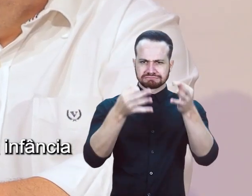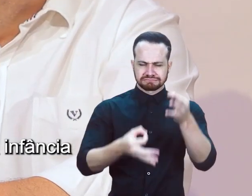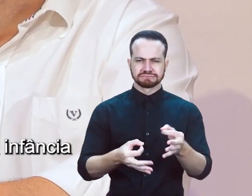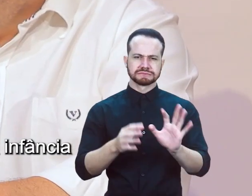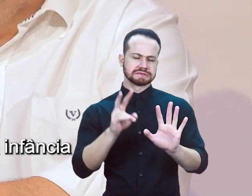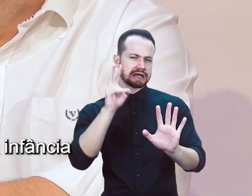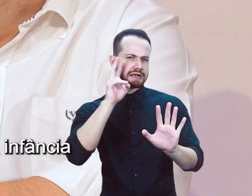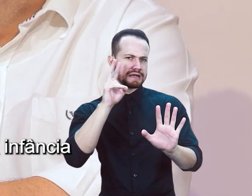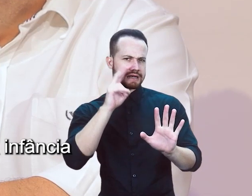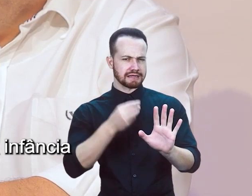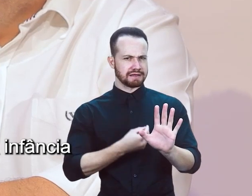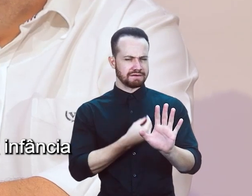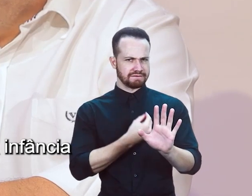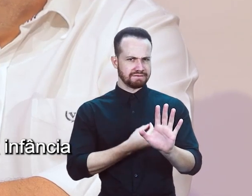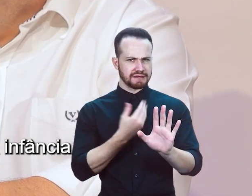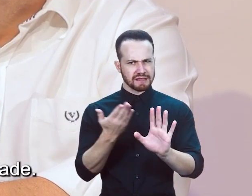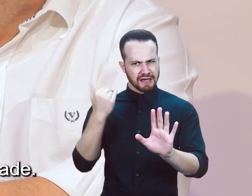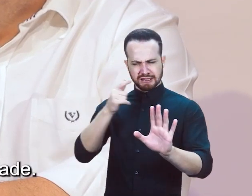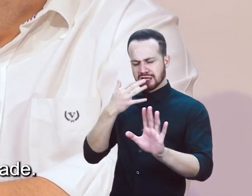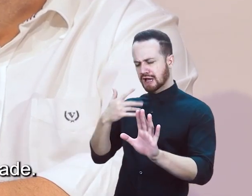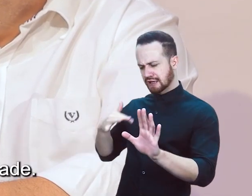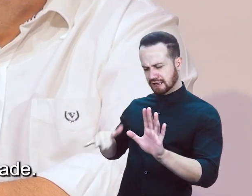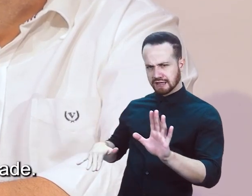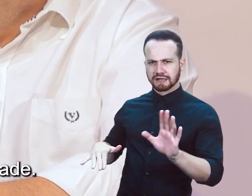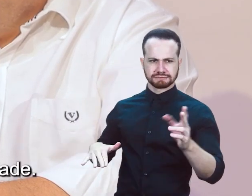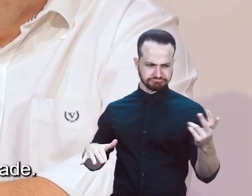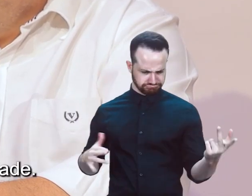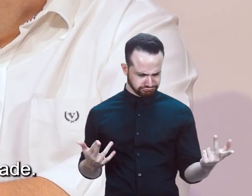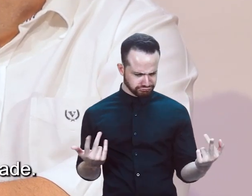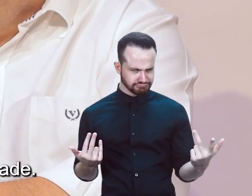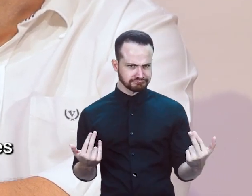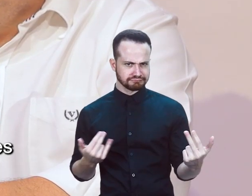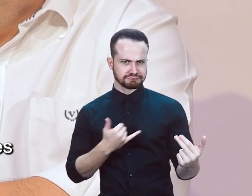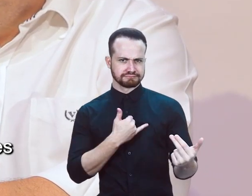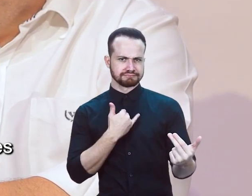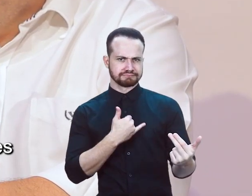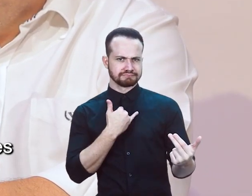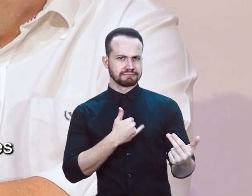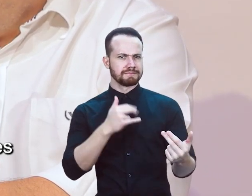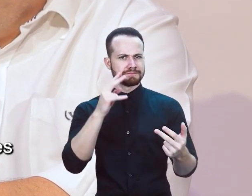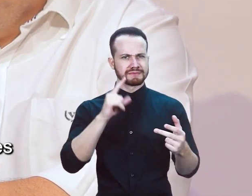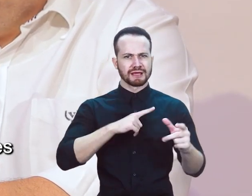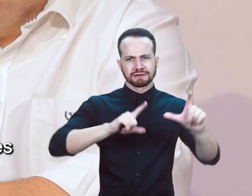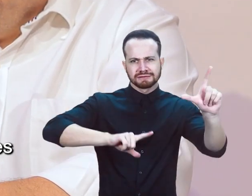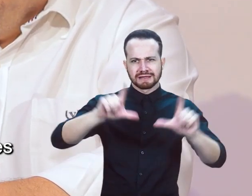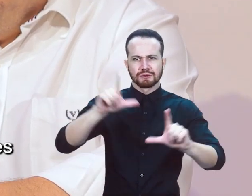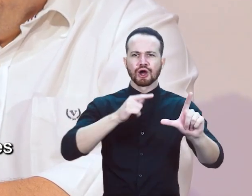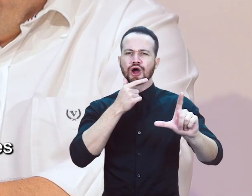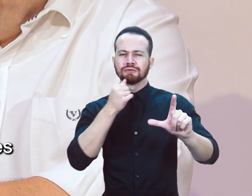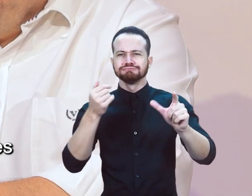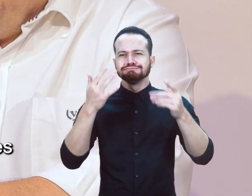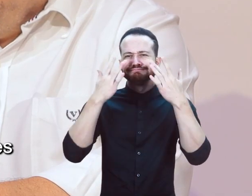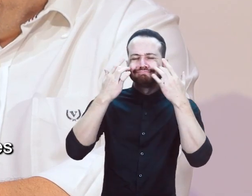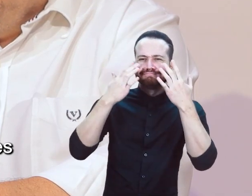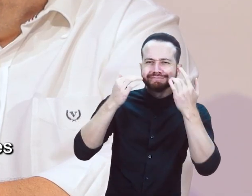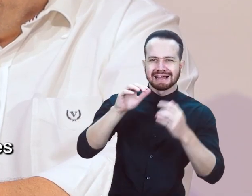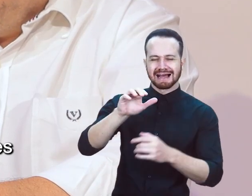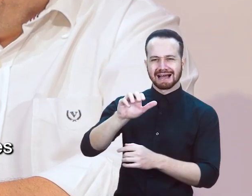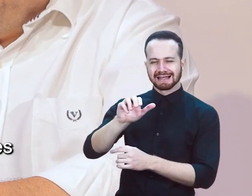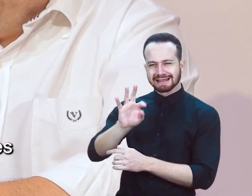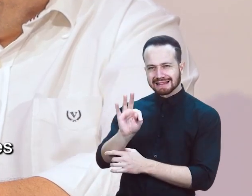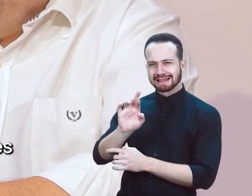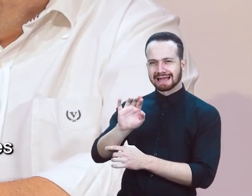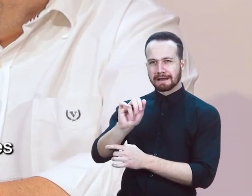lembrando que na minha infância, e na sua também, nós somos quase da mesma idade, nós assistíamos os Trapalhões. E lá,